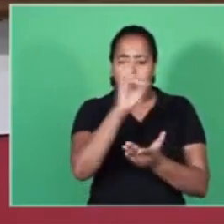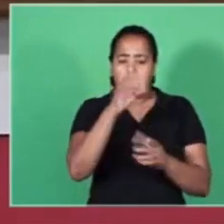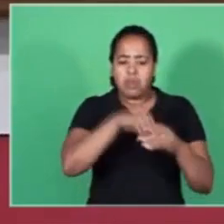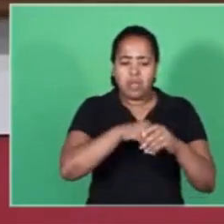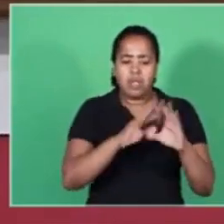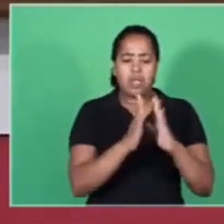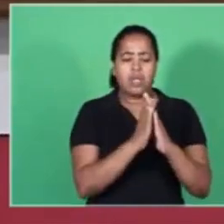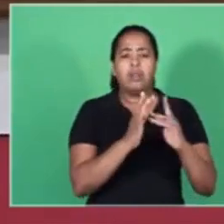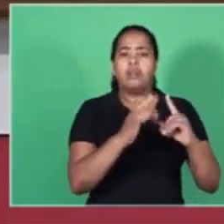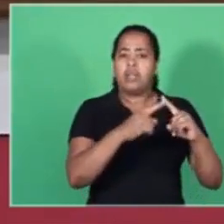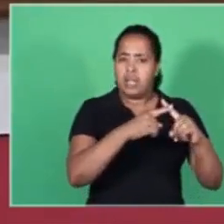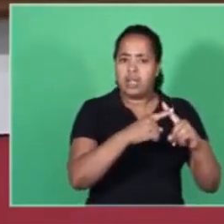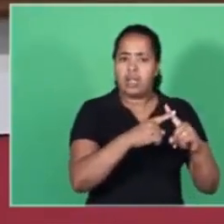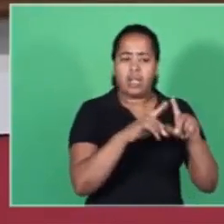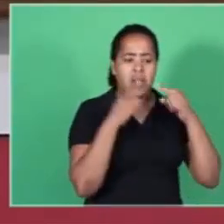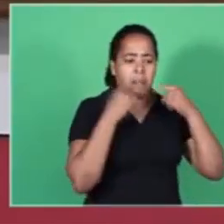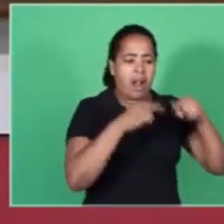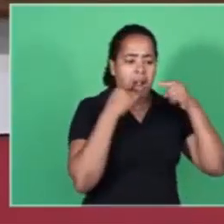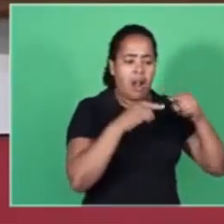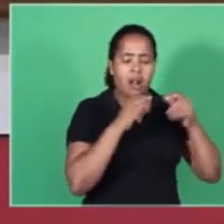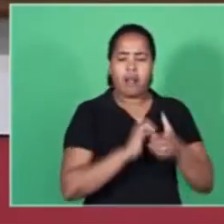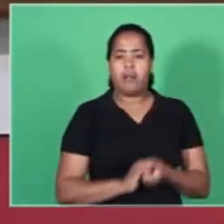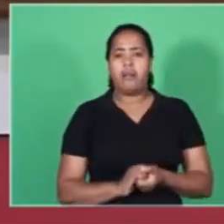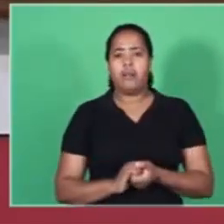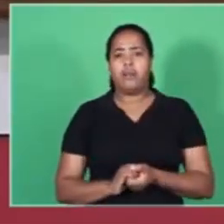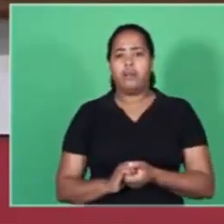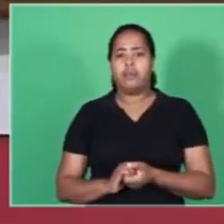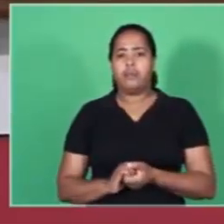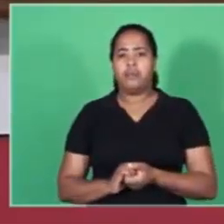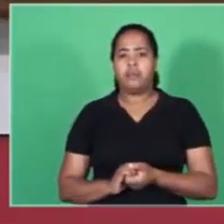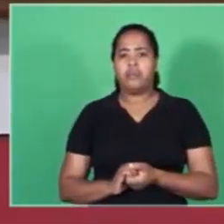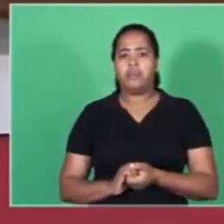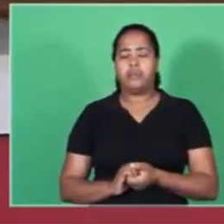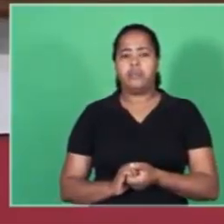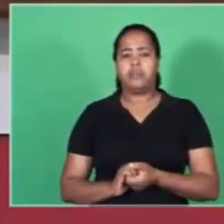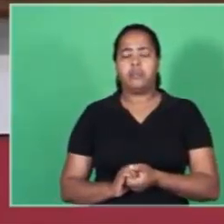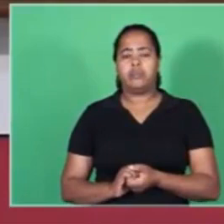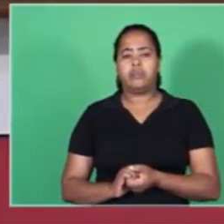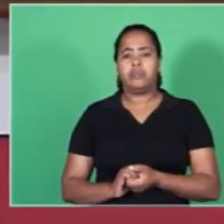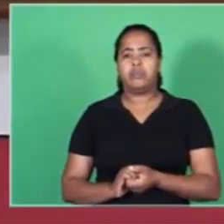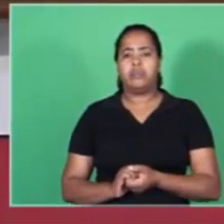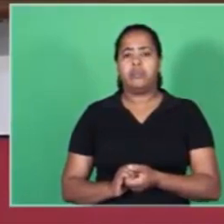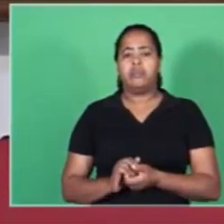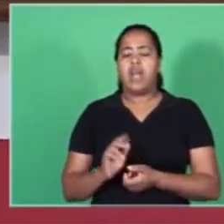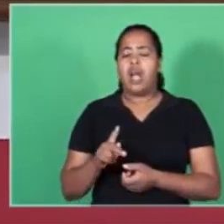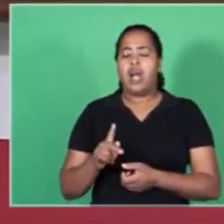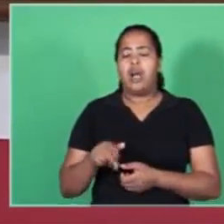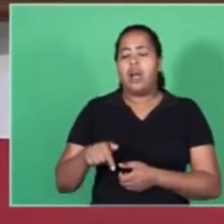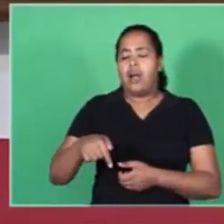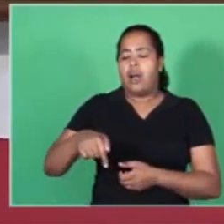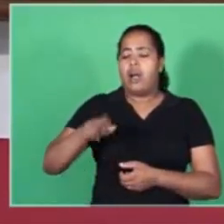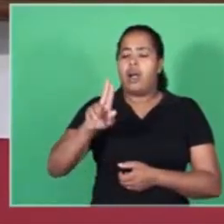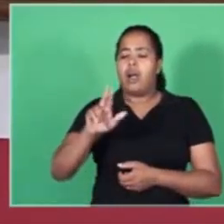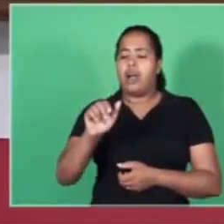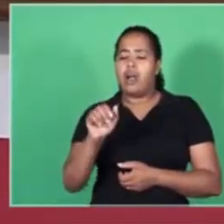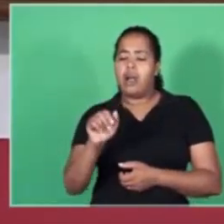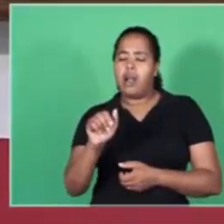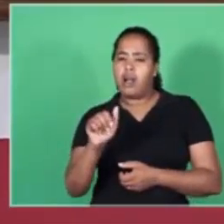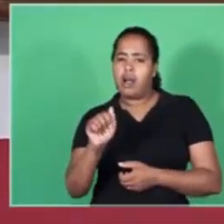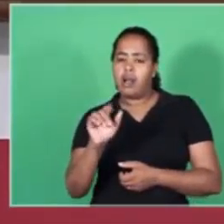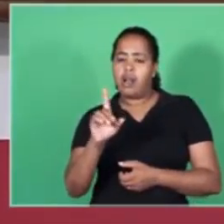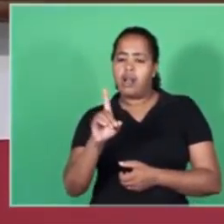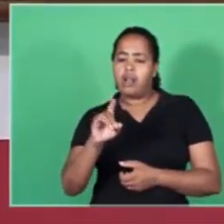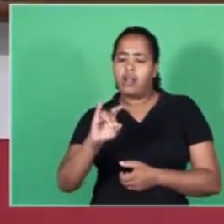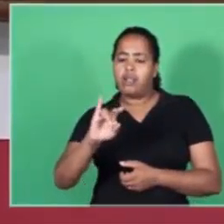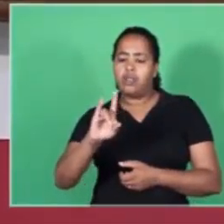Kant, que era um filósofo, já que não tinha nada a ver com o cristianismo, mas ele mostra o